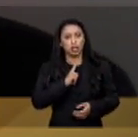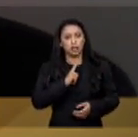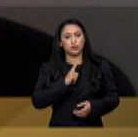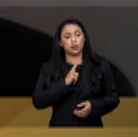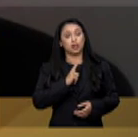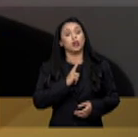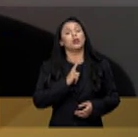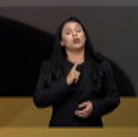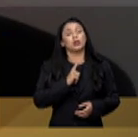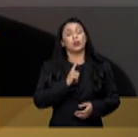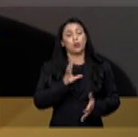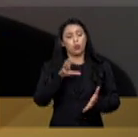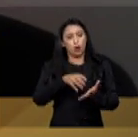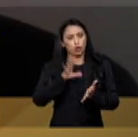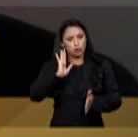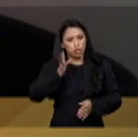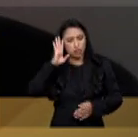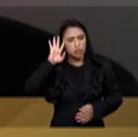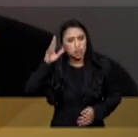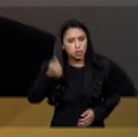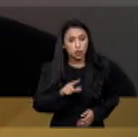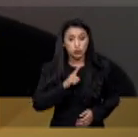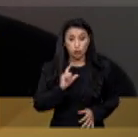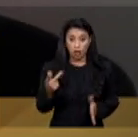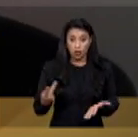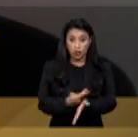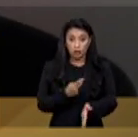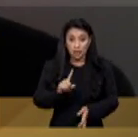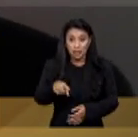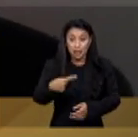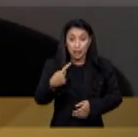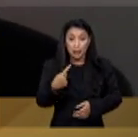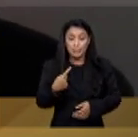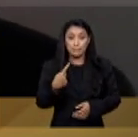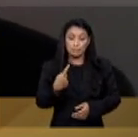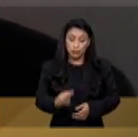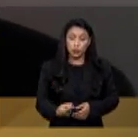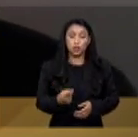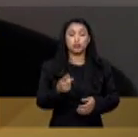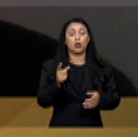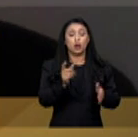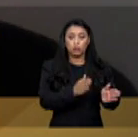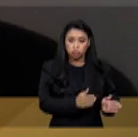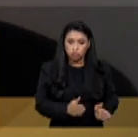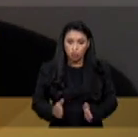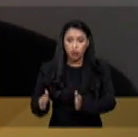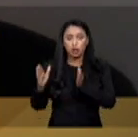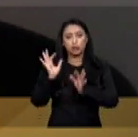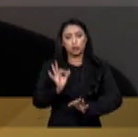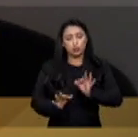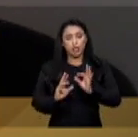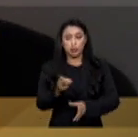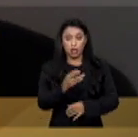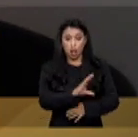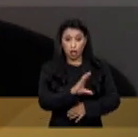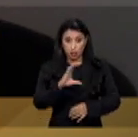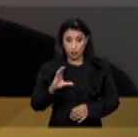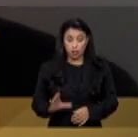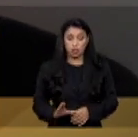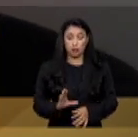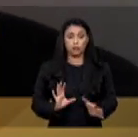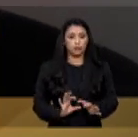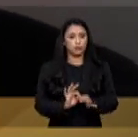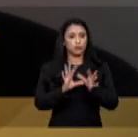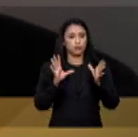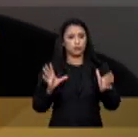órgão fracionário, somente ocorra após o trânsito em julgado da ordem de habeas corpus